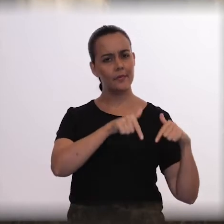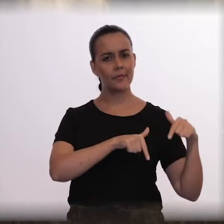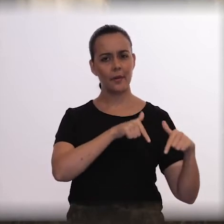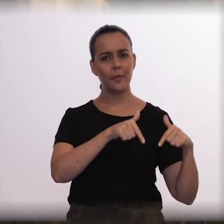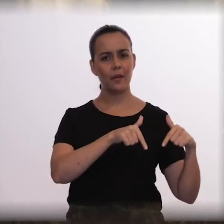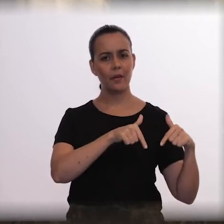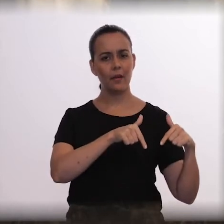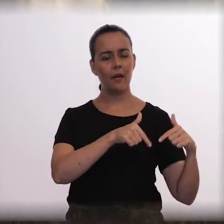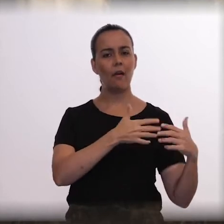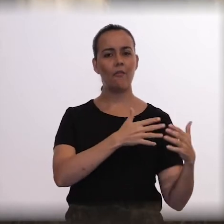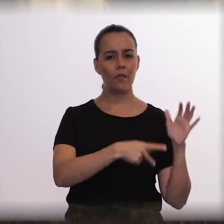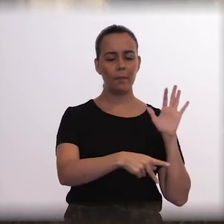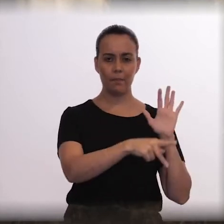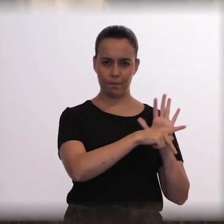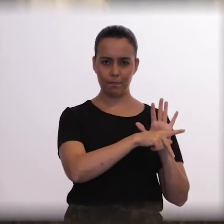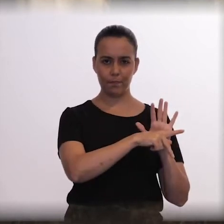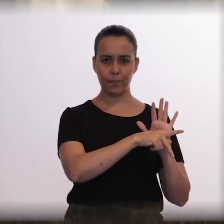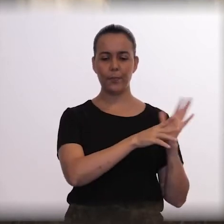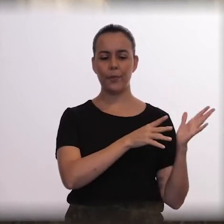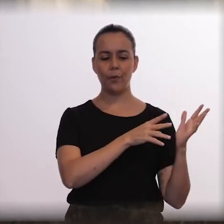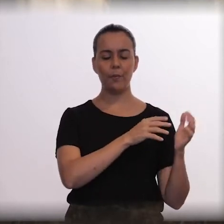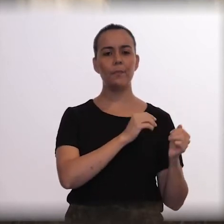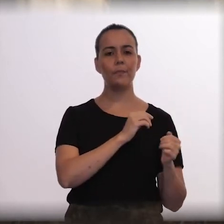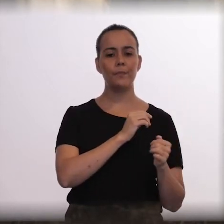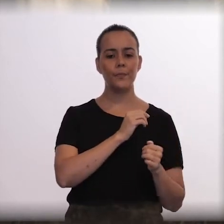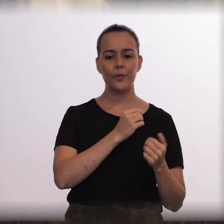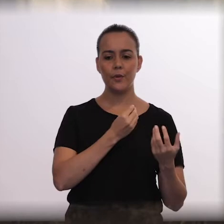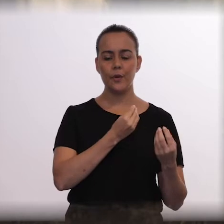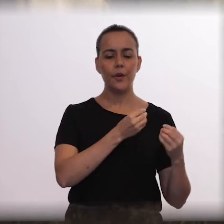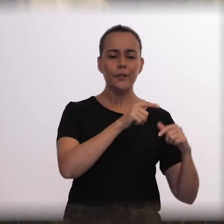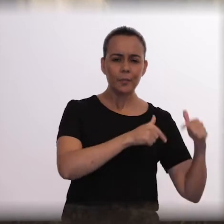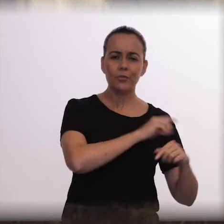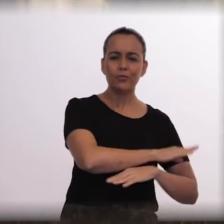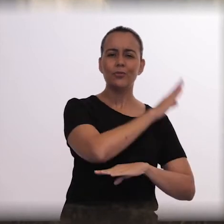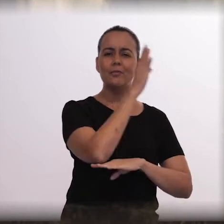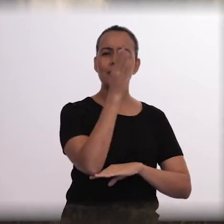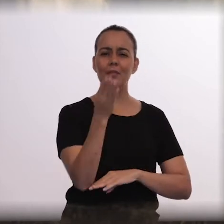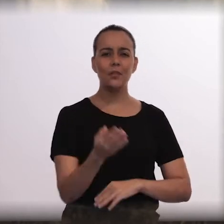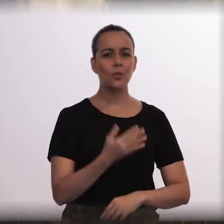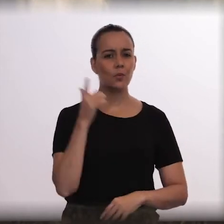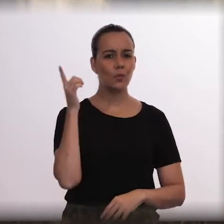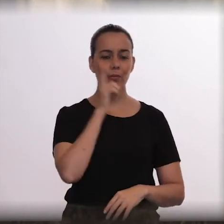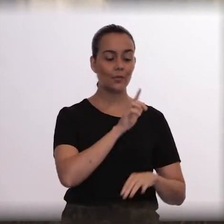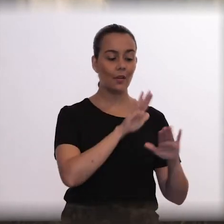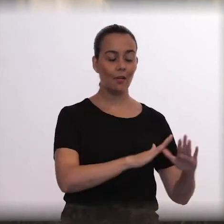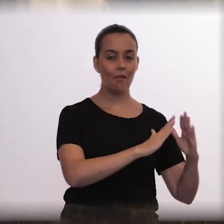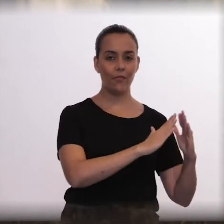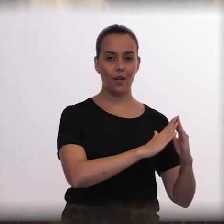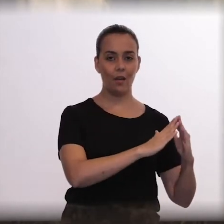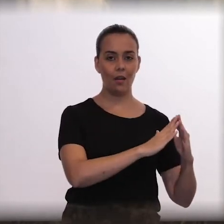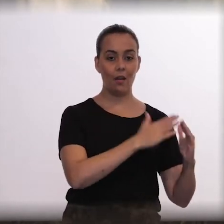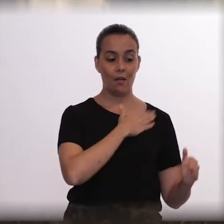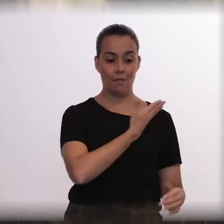das matérias da faculdade, então ela quase não ficava em casa. E, e